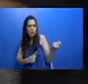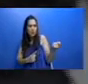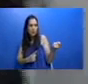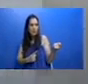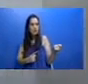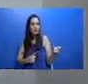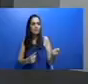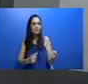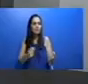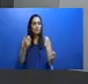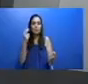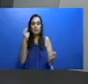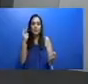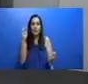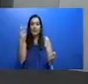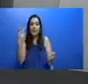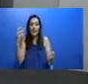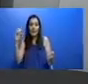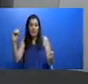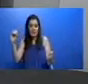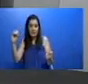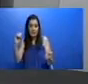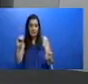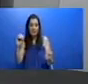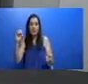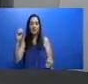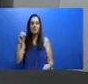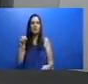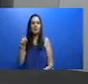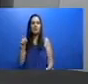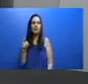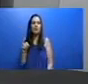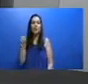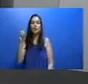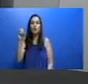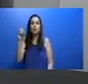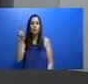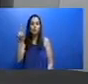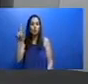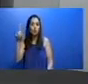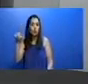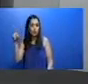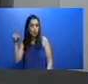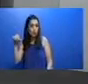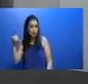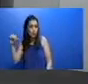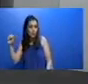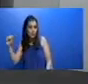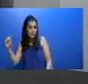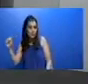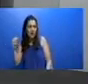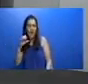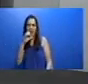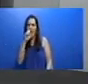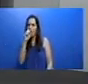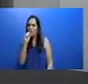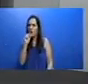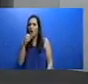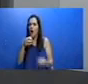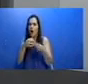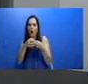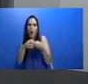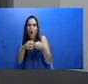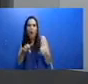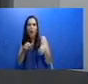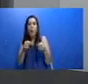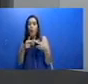comigo. A dúzia. Além de alimentos como laranjas e ovos, outros